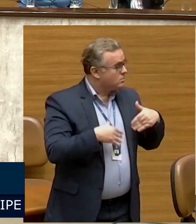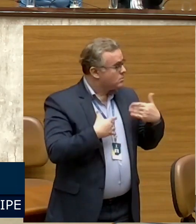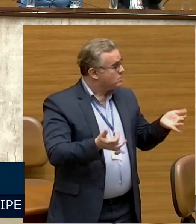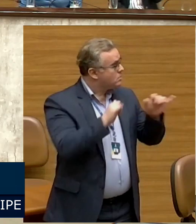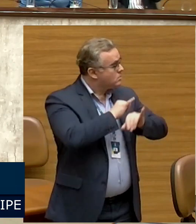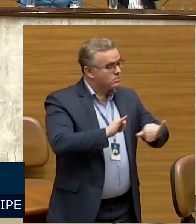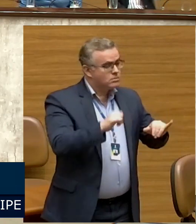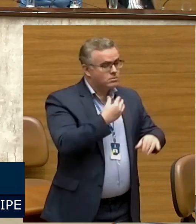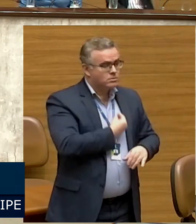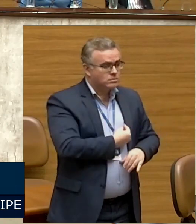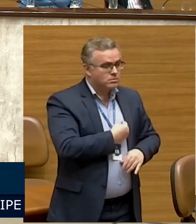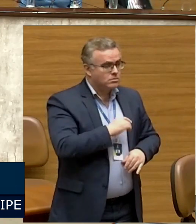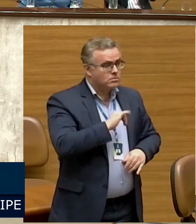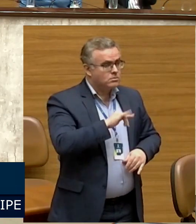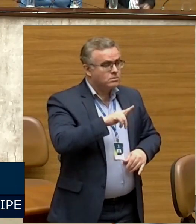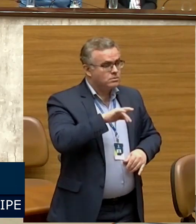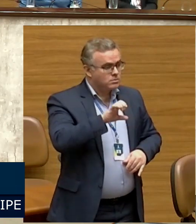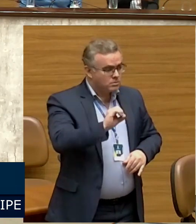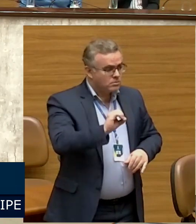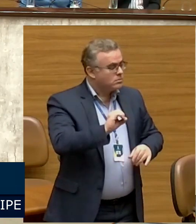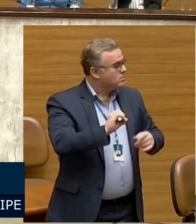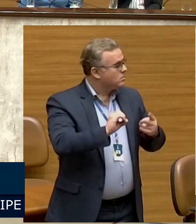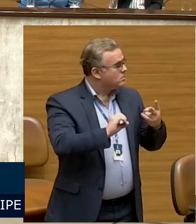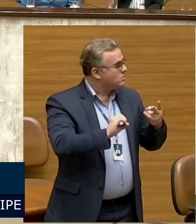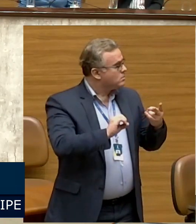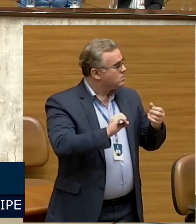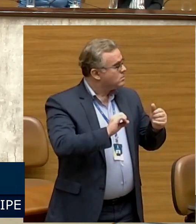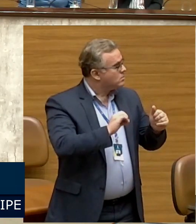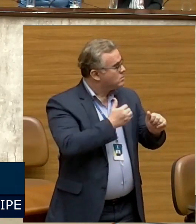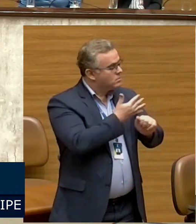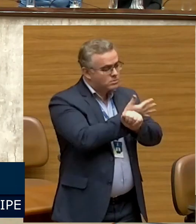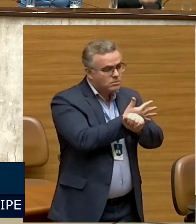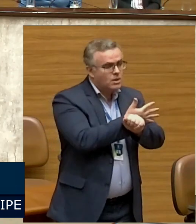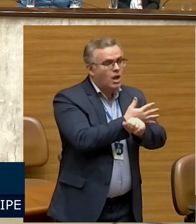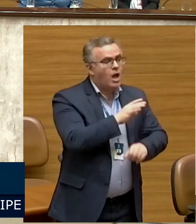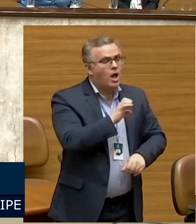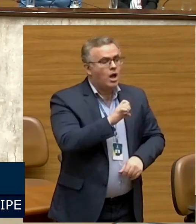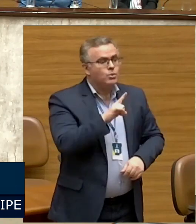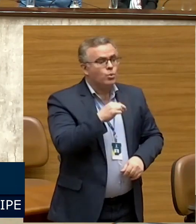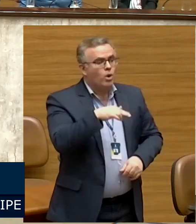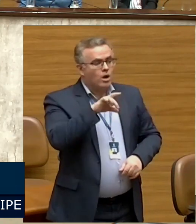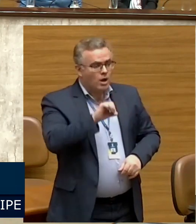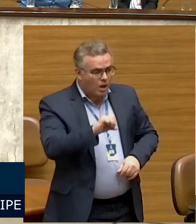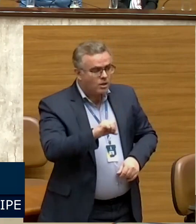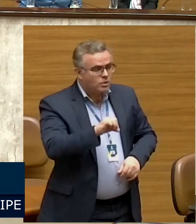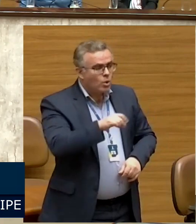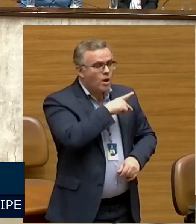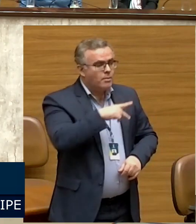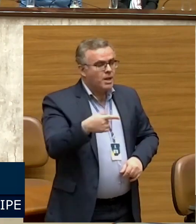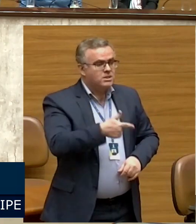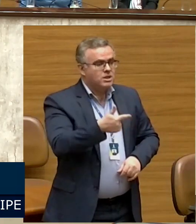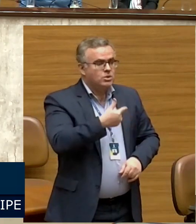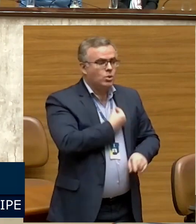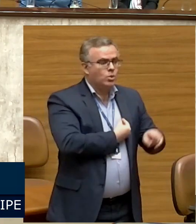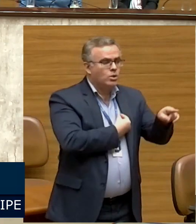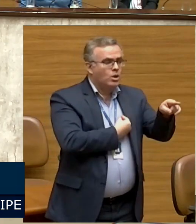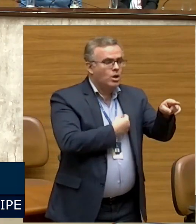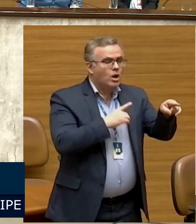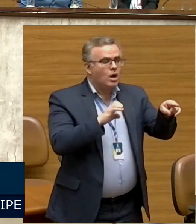registrar a presença de Diego, presidente Sérgio, e Eduardo também, né, que é o vice-presidente que está